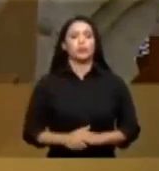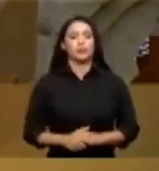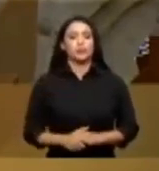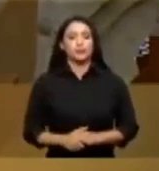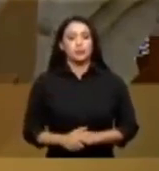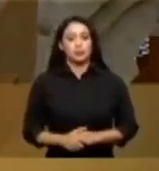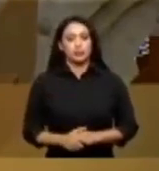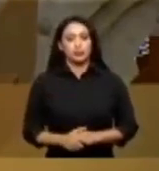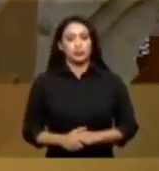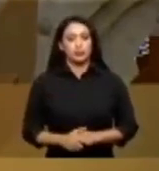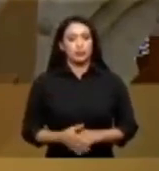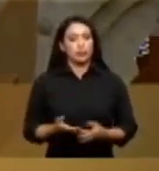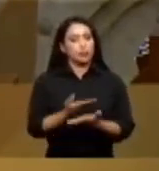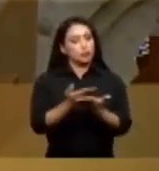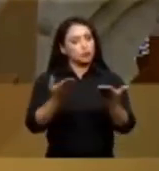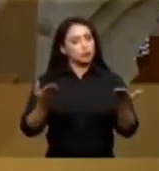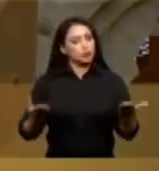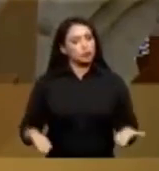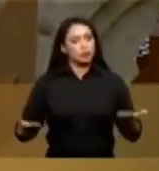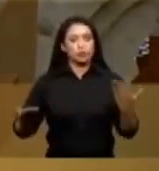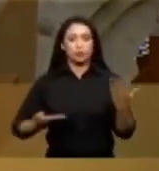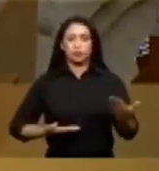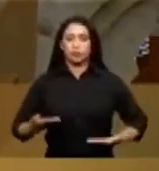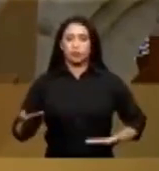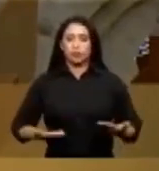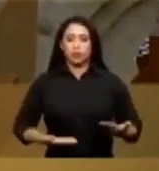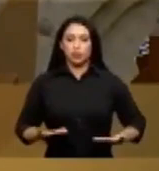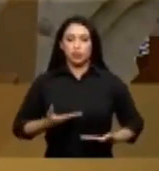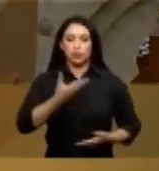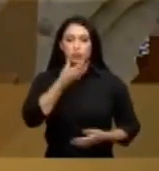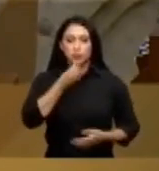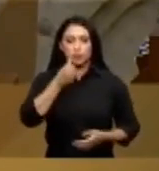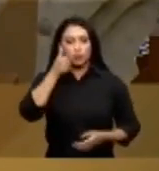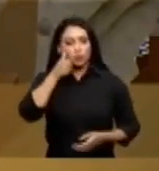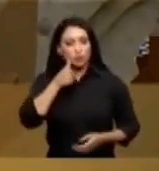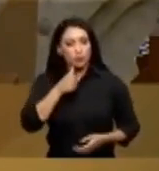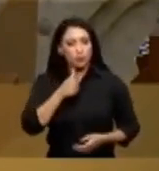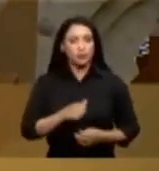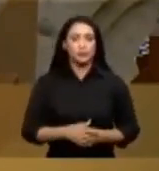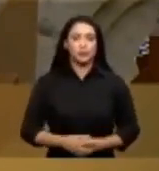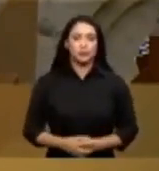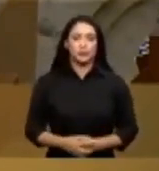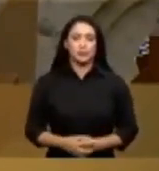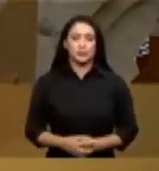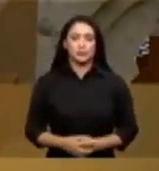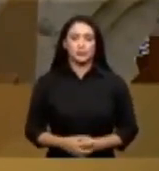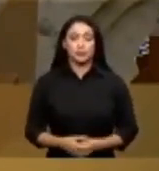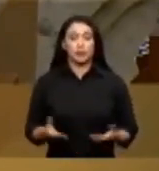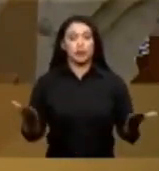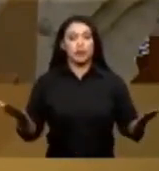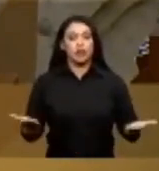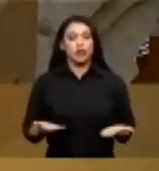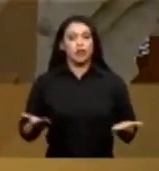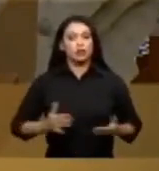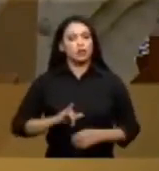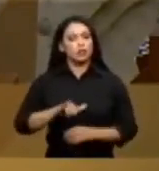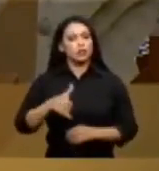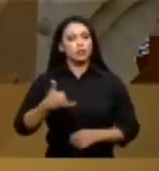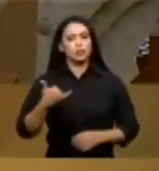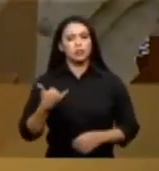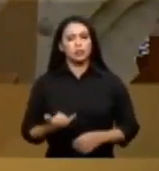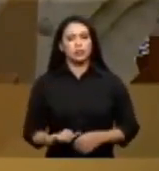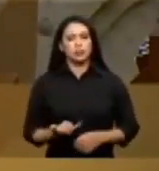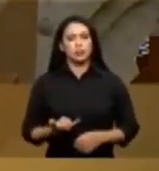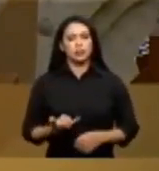senhoras servidoras, senhores servidores, minhas senhoras, meus senhores, dirijo-me nesta